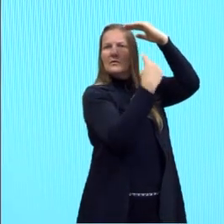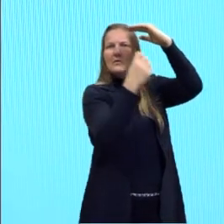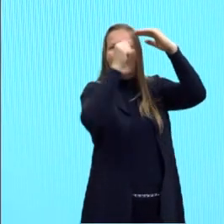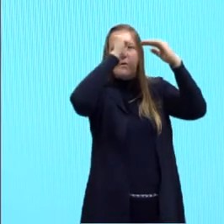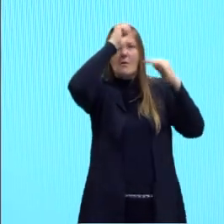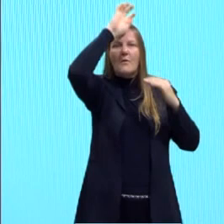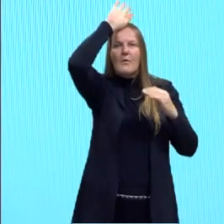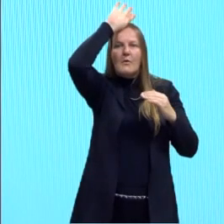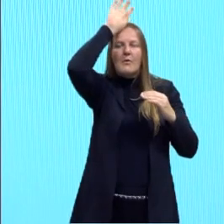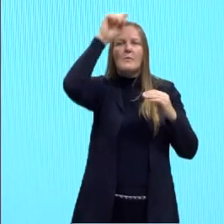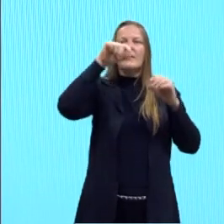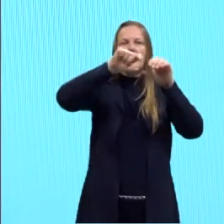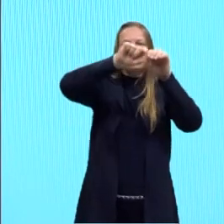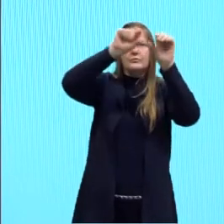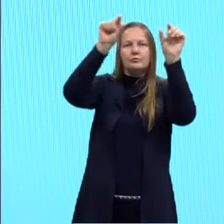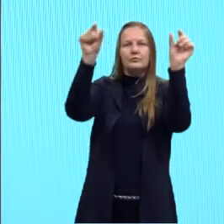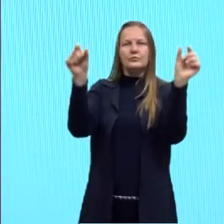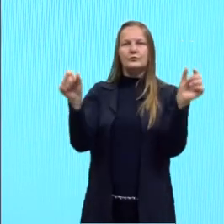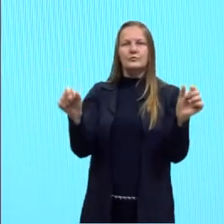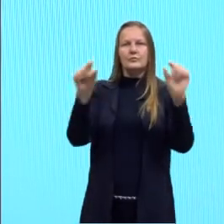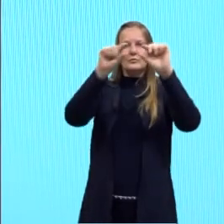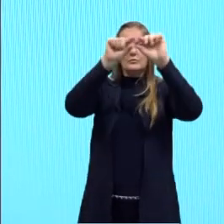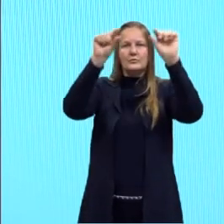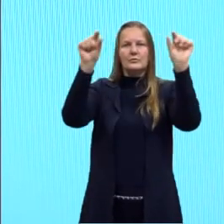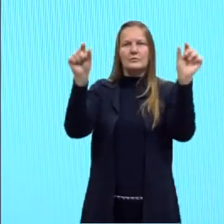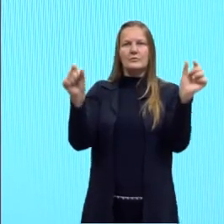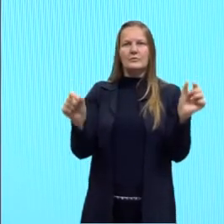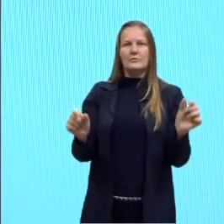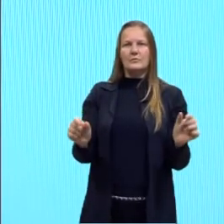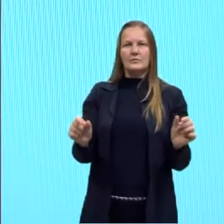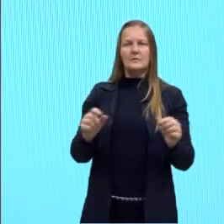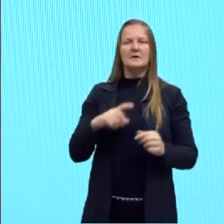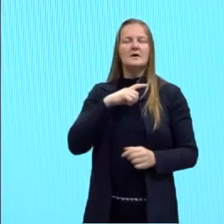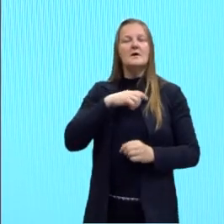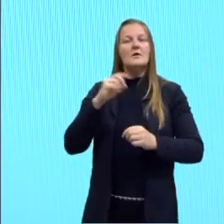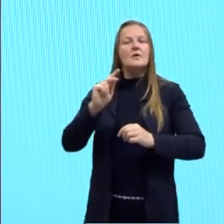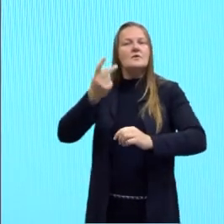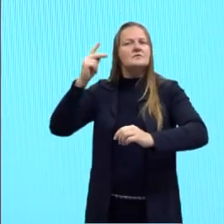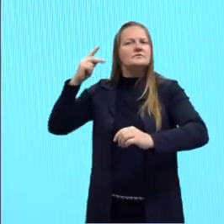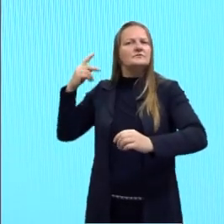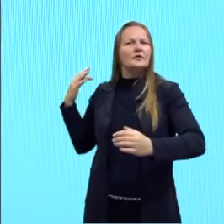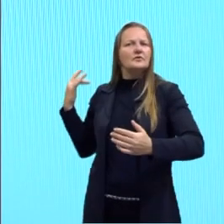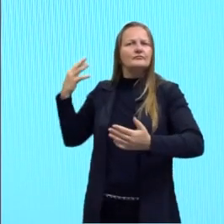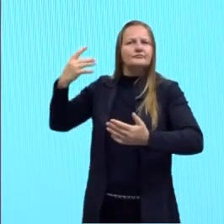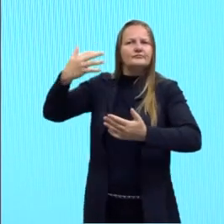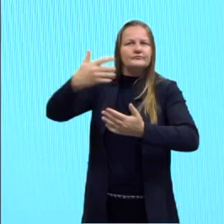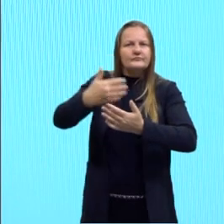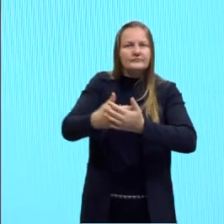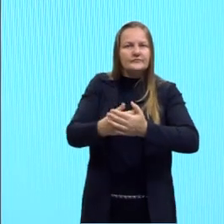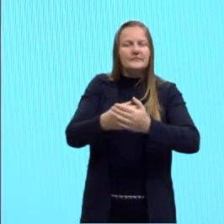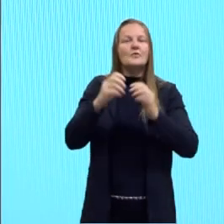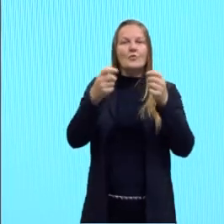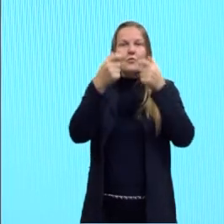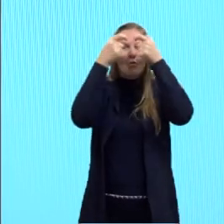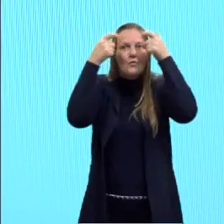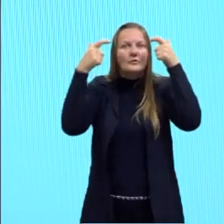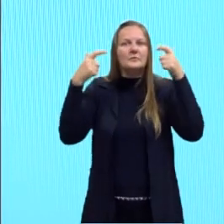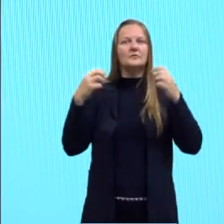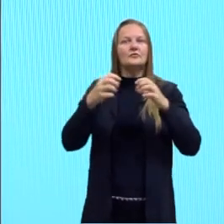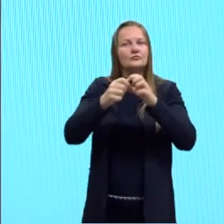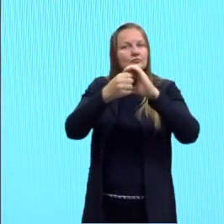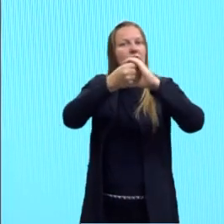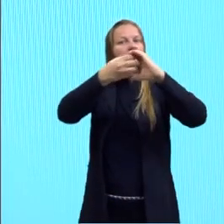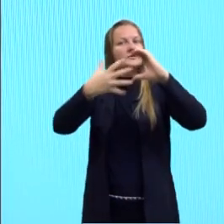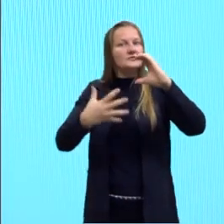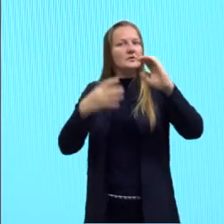percebe o arco ogival é então a ao longo da história a soma desses conhecimentos e